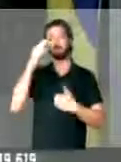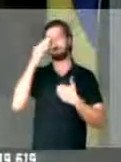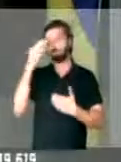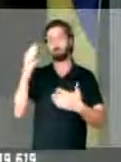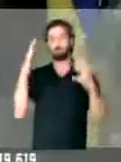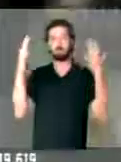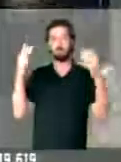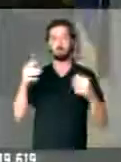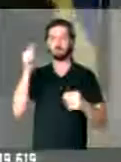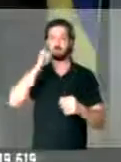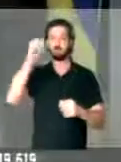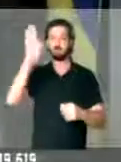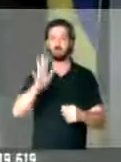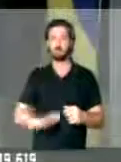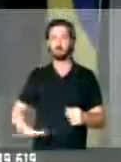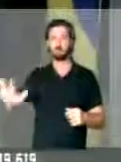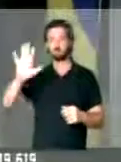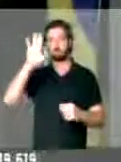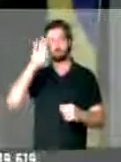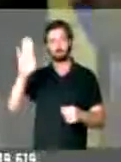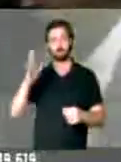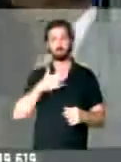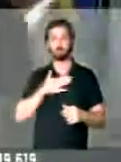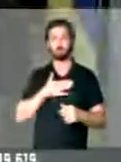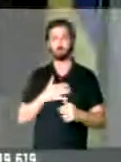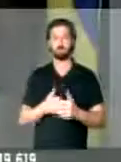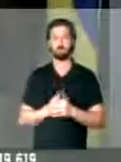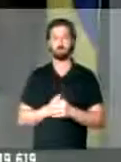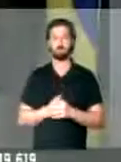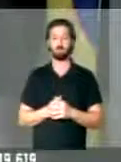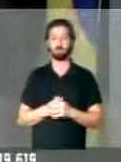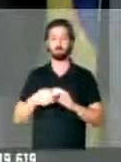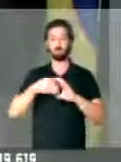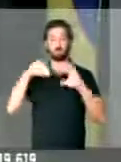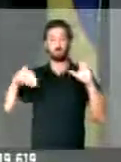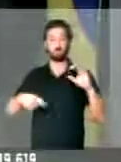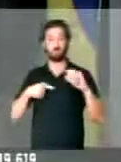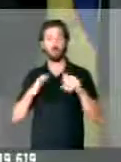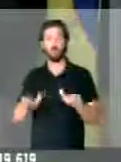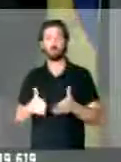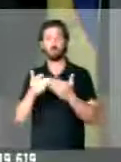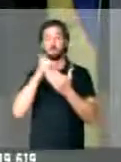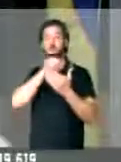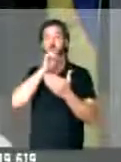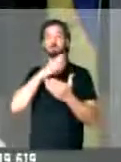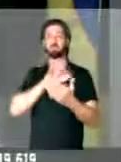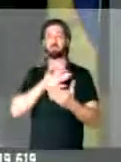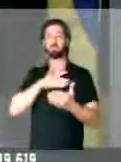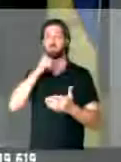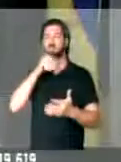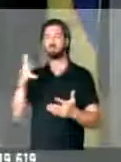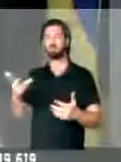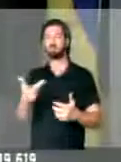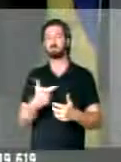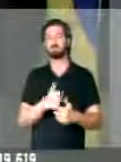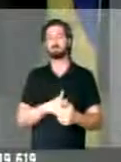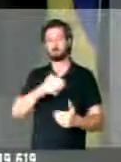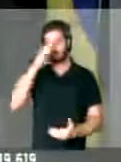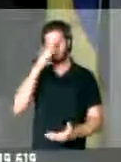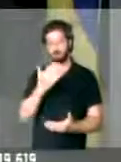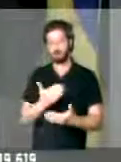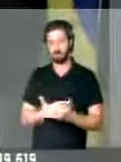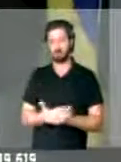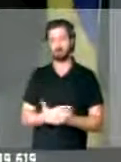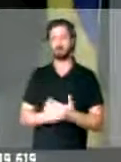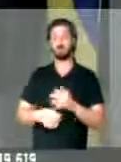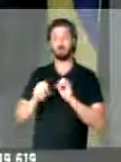todas as mulheres do Brasil, em especial da minha cidade natal, Montes Claros, onde homenageou a minha mãe, uma grande mulher, que acreditou que